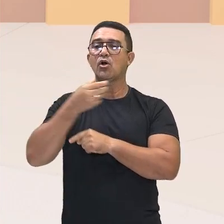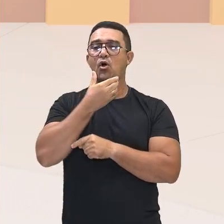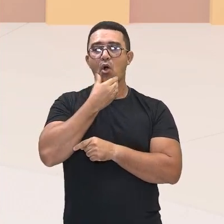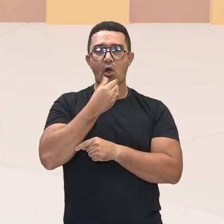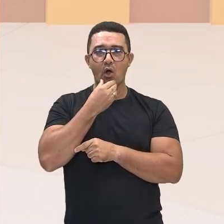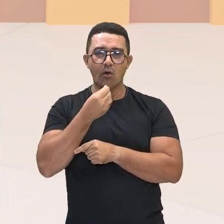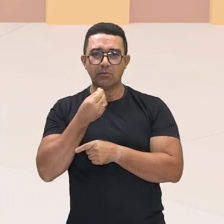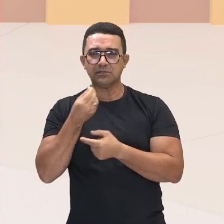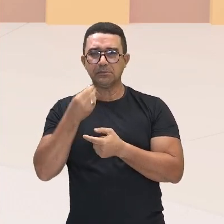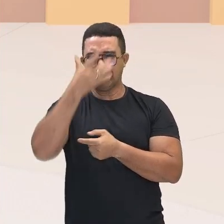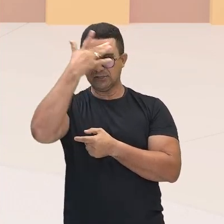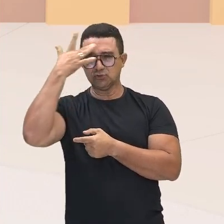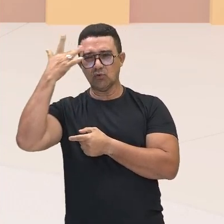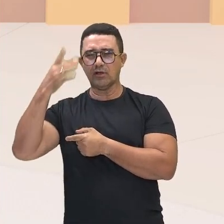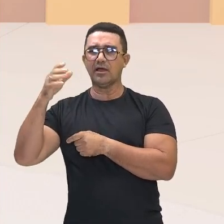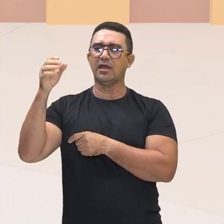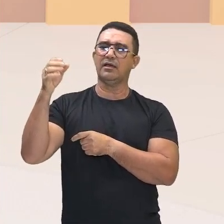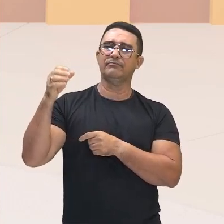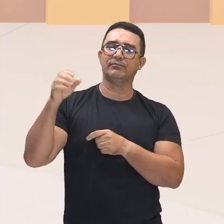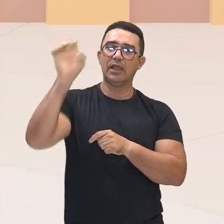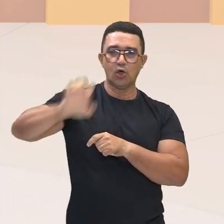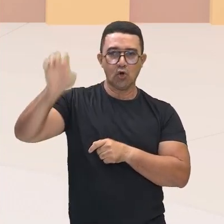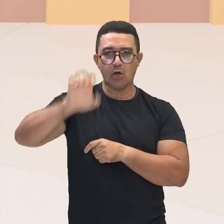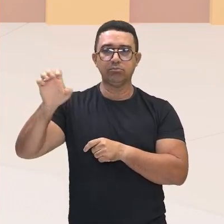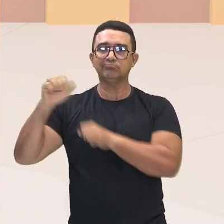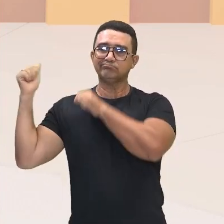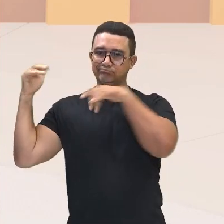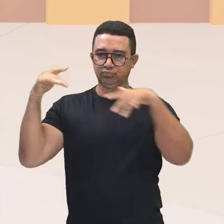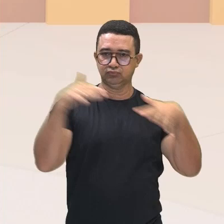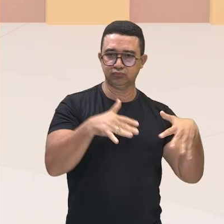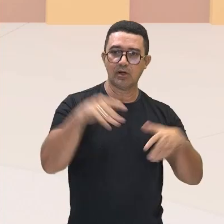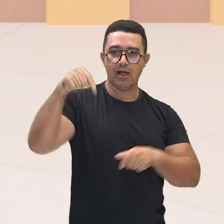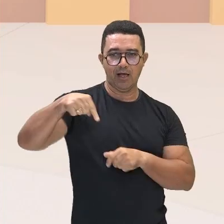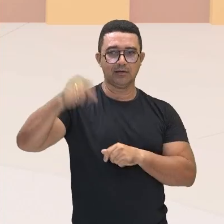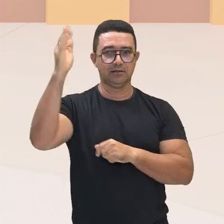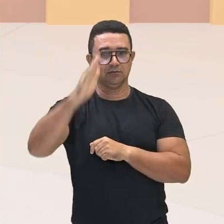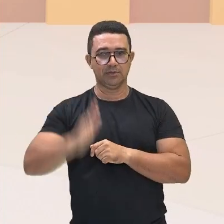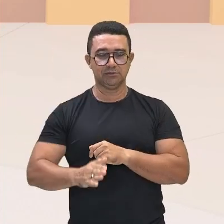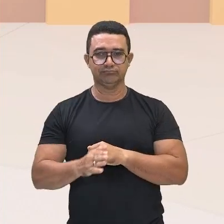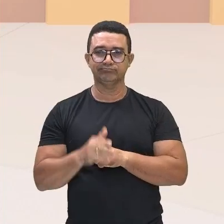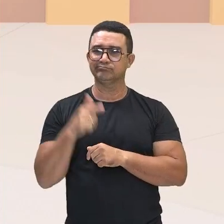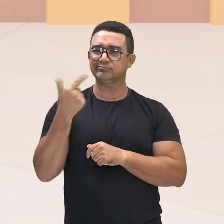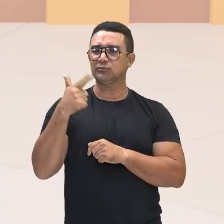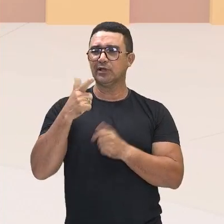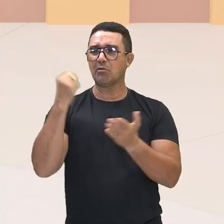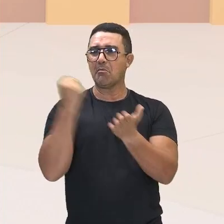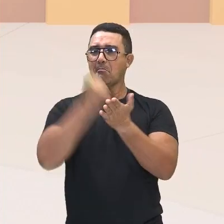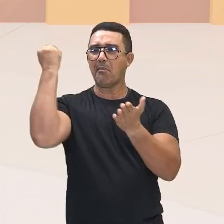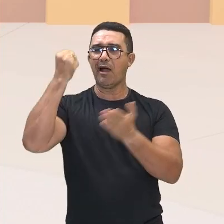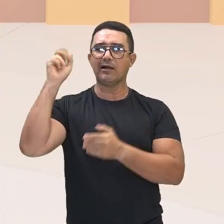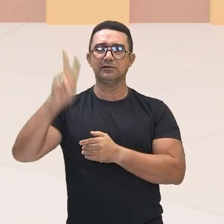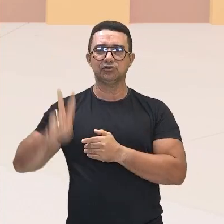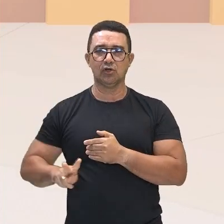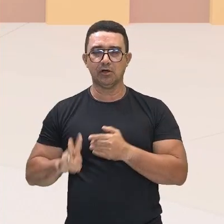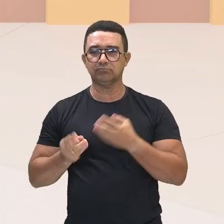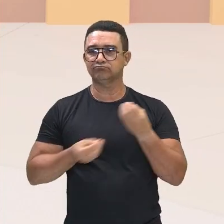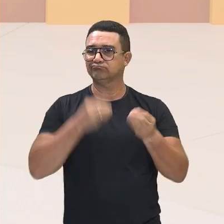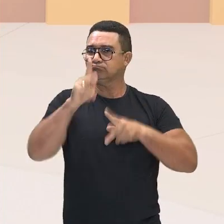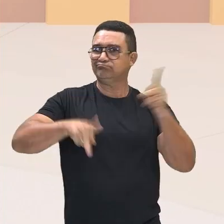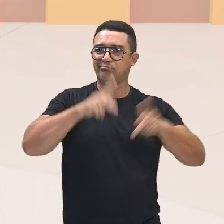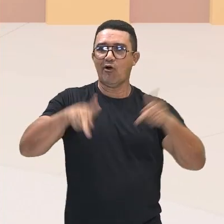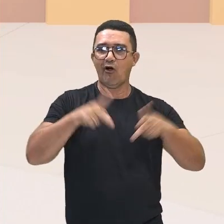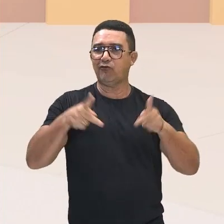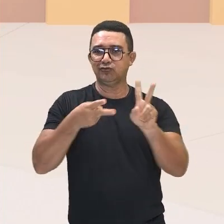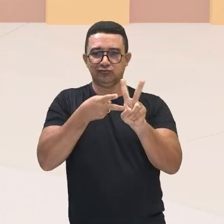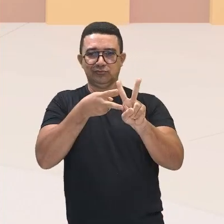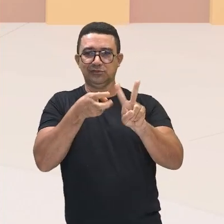começaram a chegar em nosso território. A gente não vai ter um registro histórico da nossa história com os povos nativos, porque